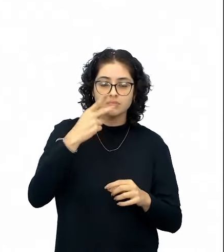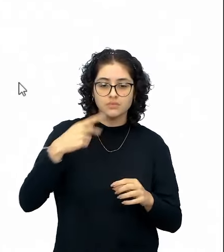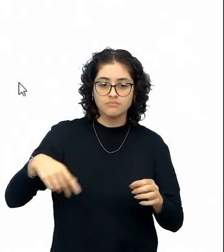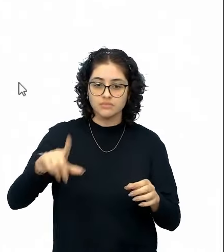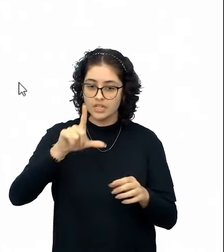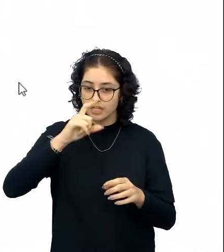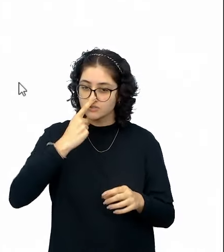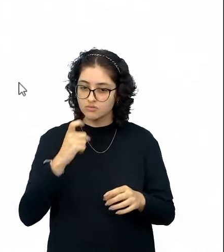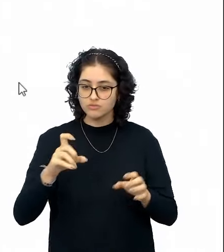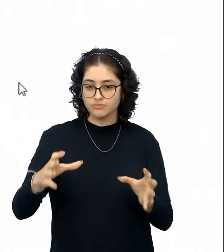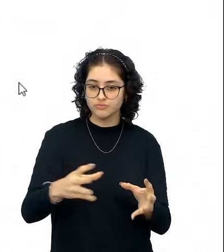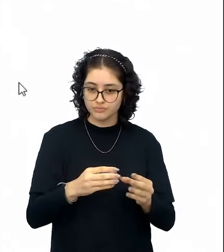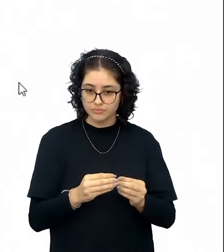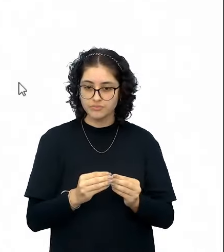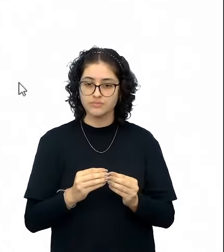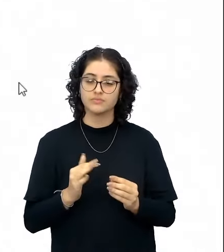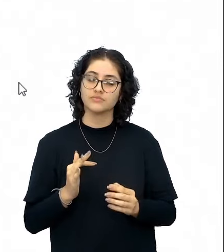renda.